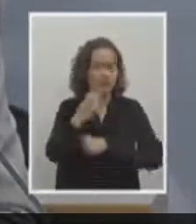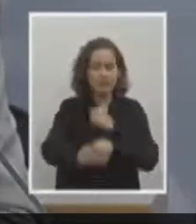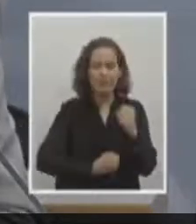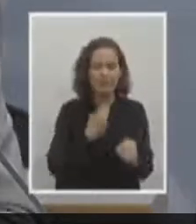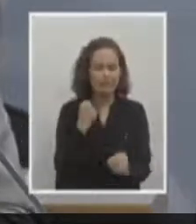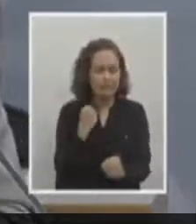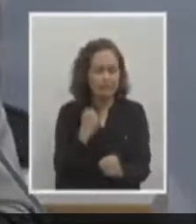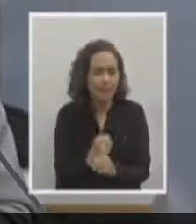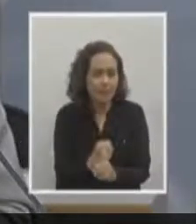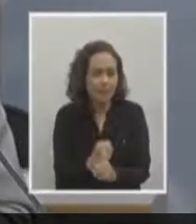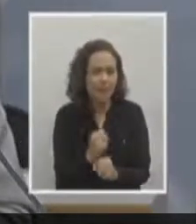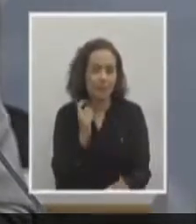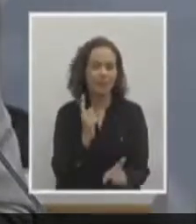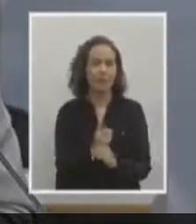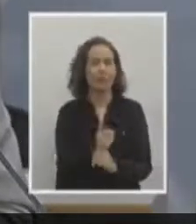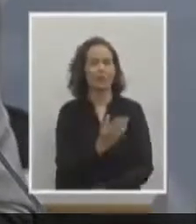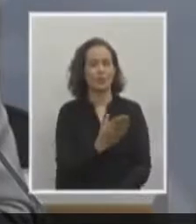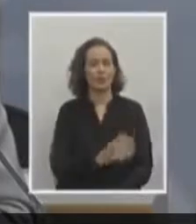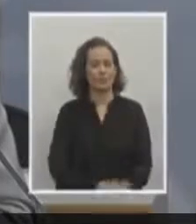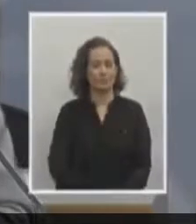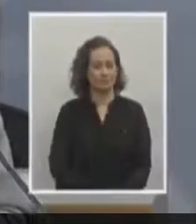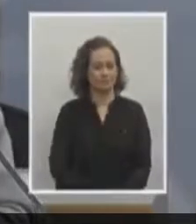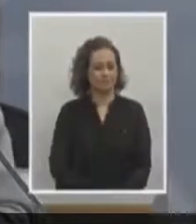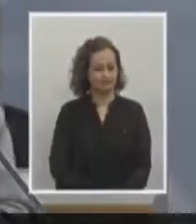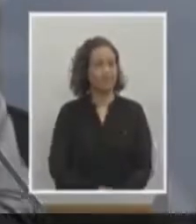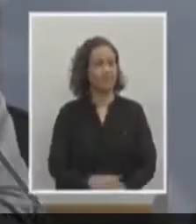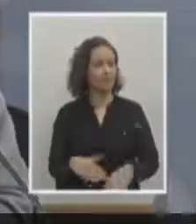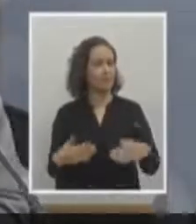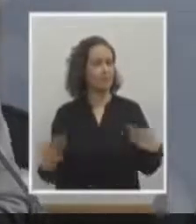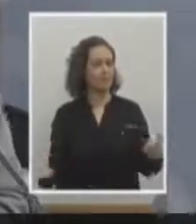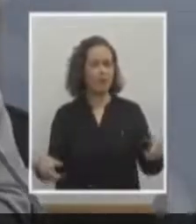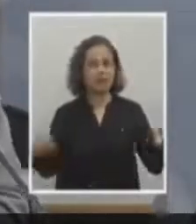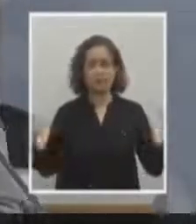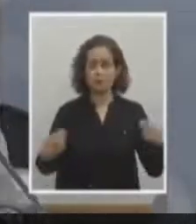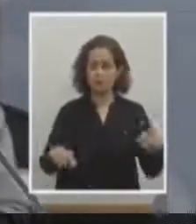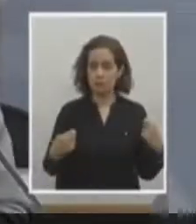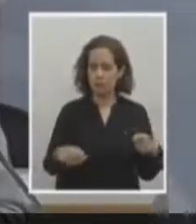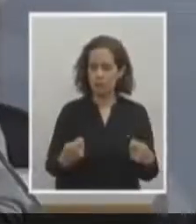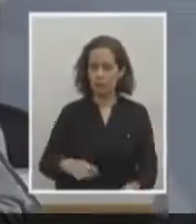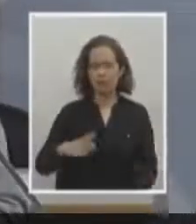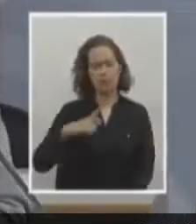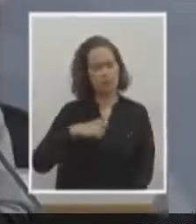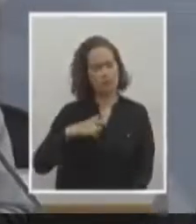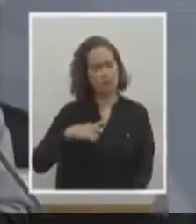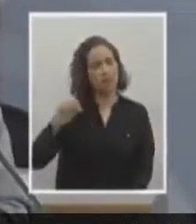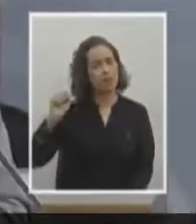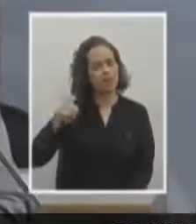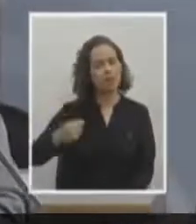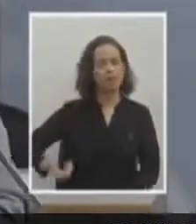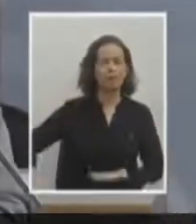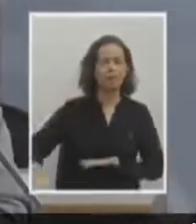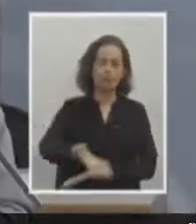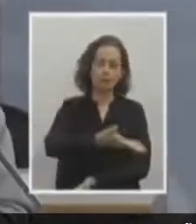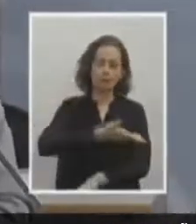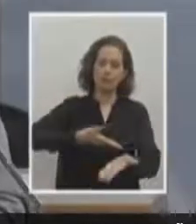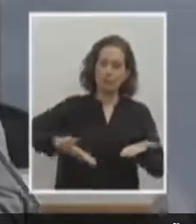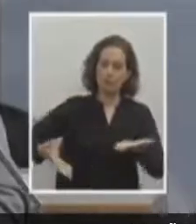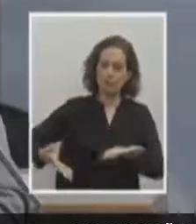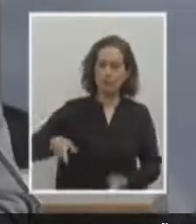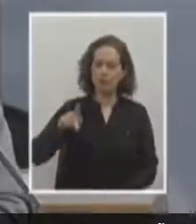ele foi aluno dela. Então é necessário que exista sim essa interação do